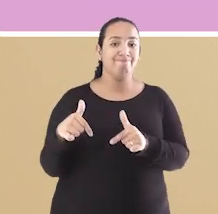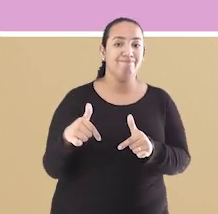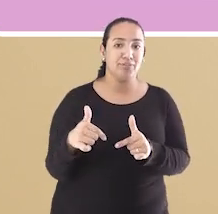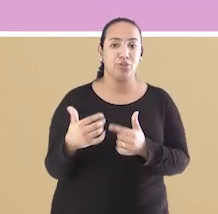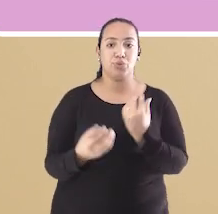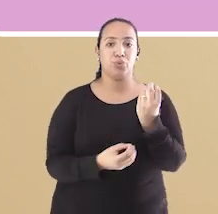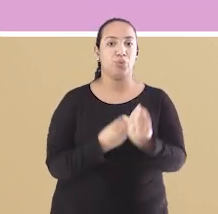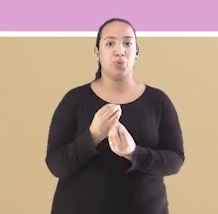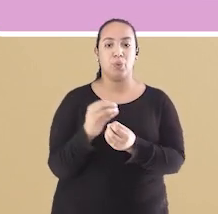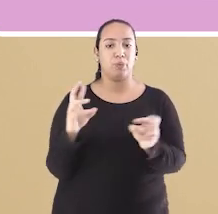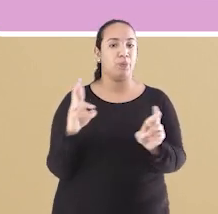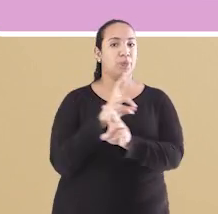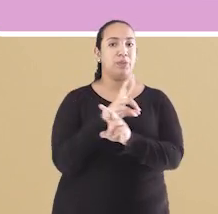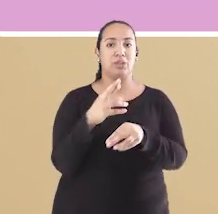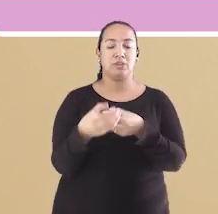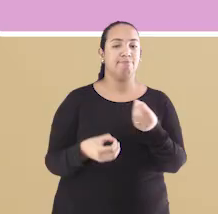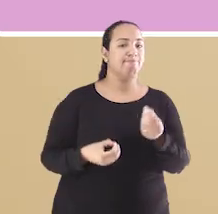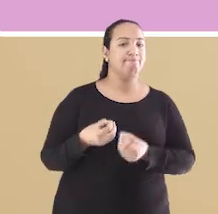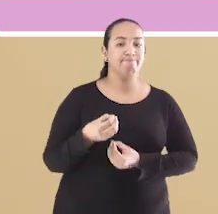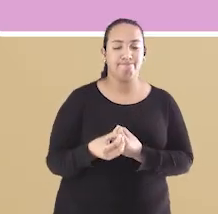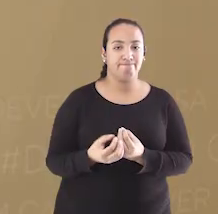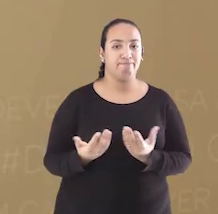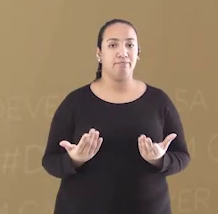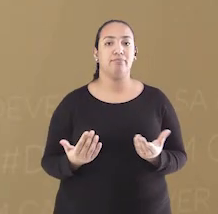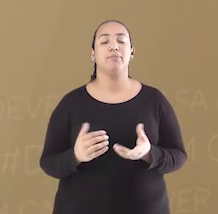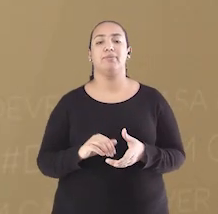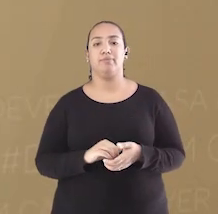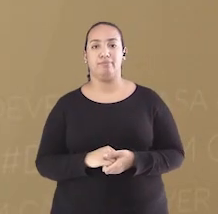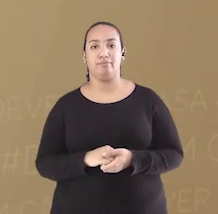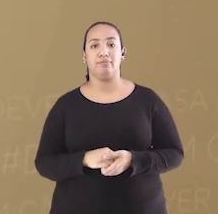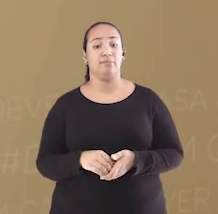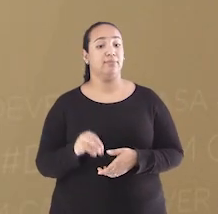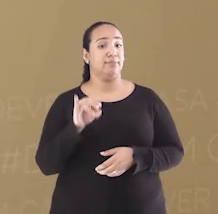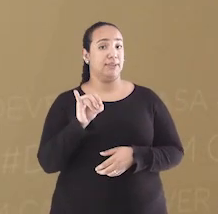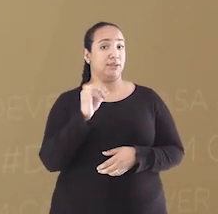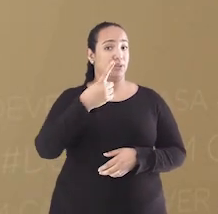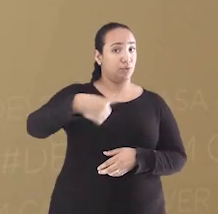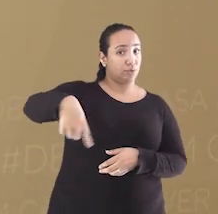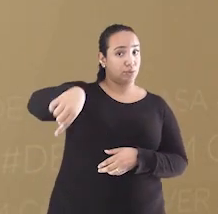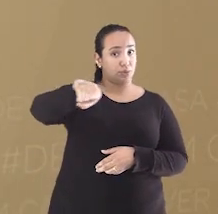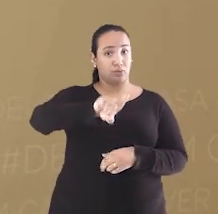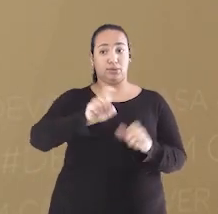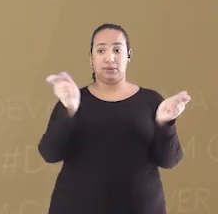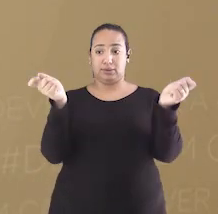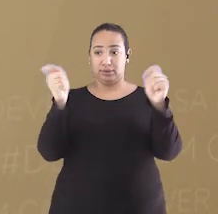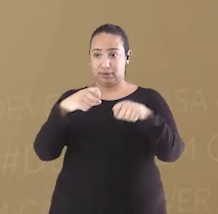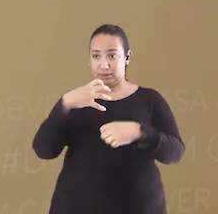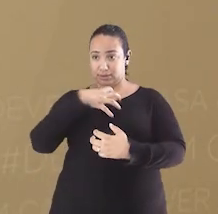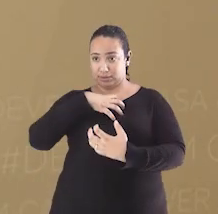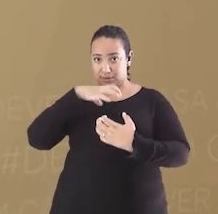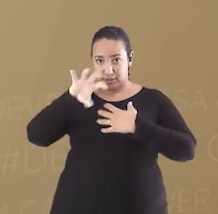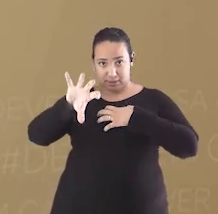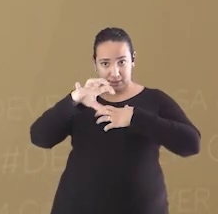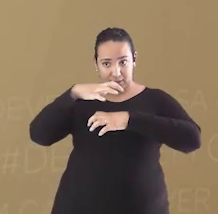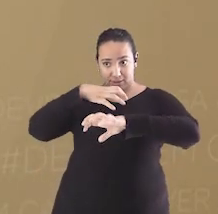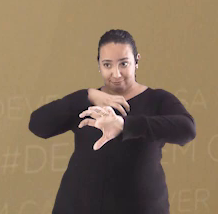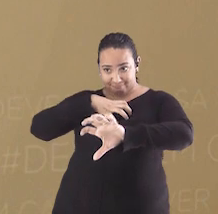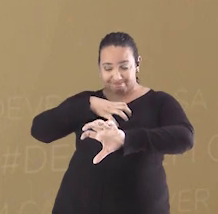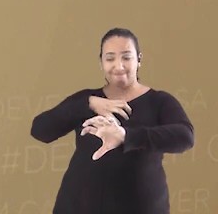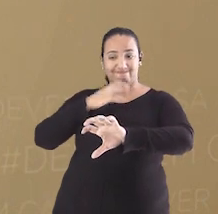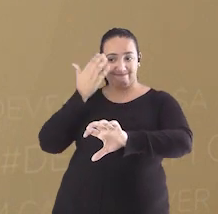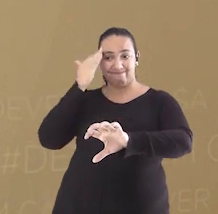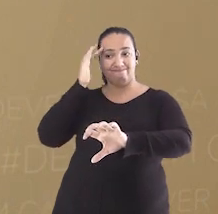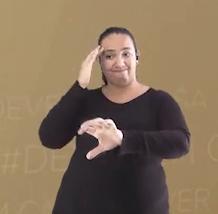nos relacionar com esses grupos. Se somos capazes de ouvir e entender o outro, como também